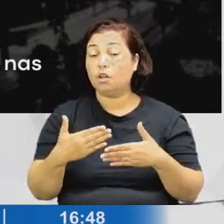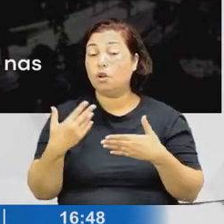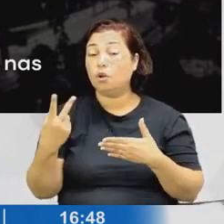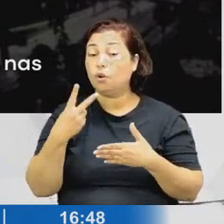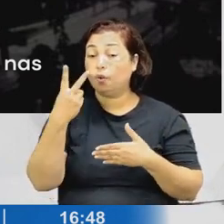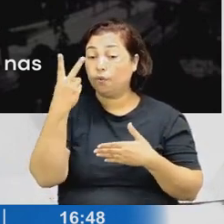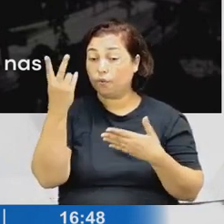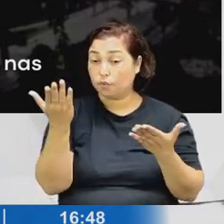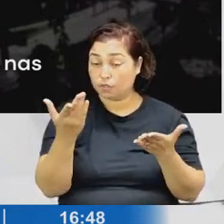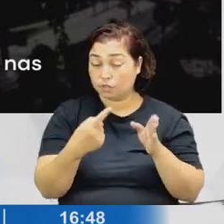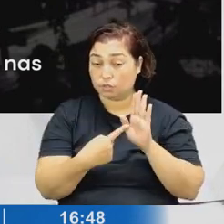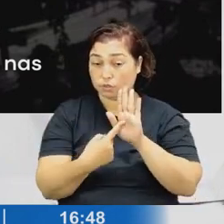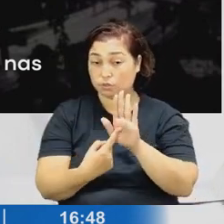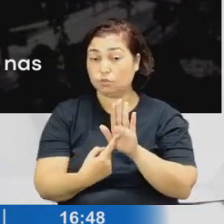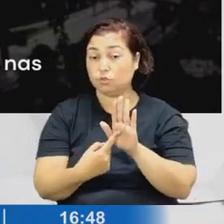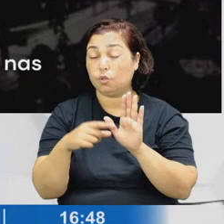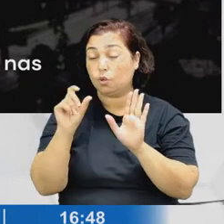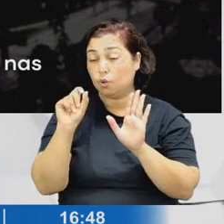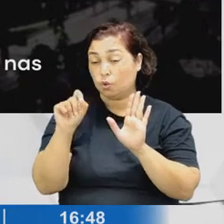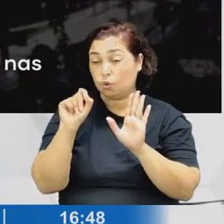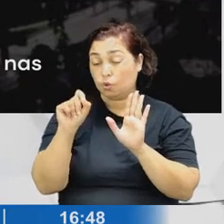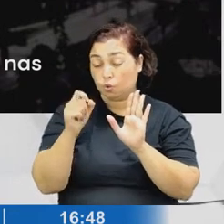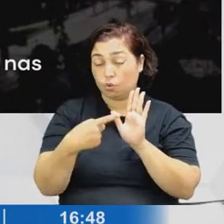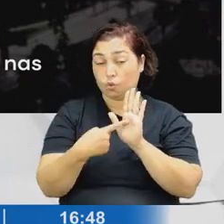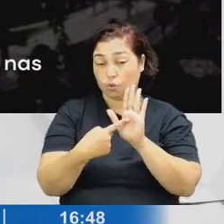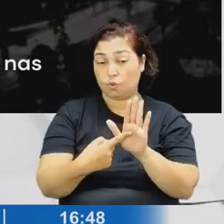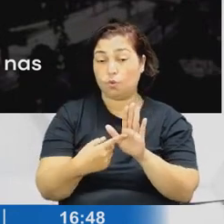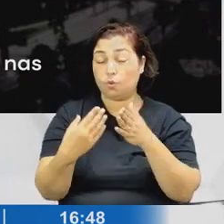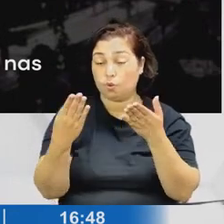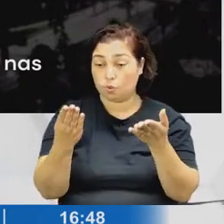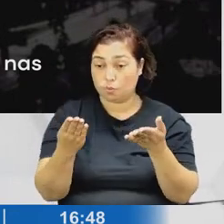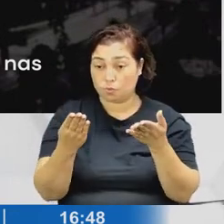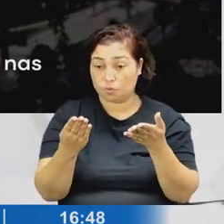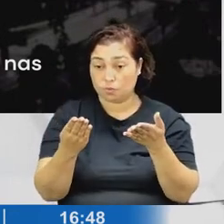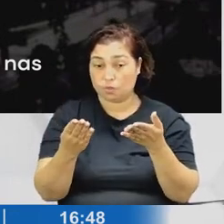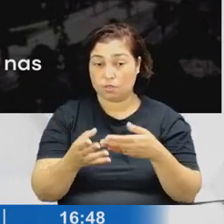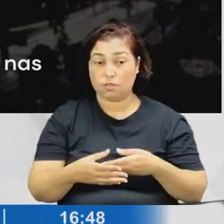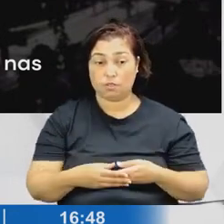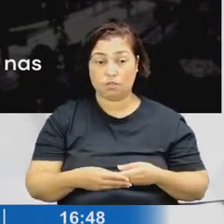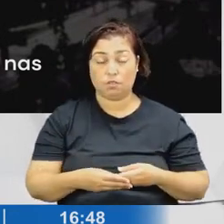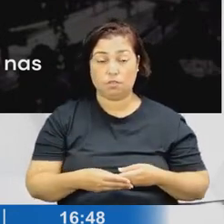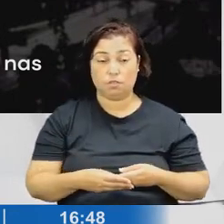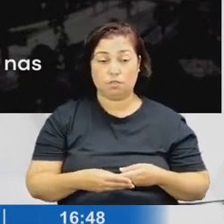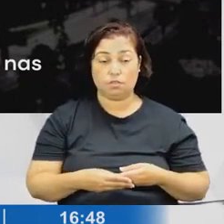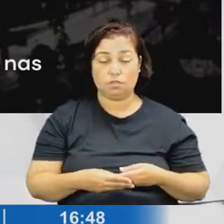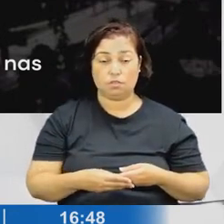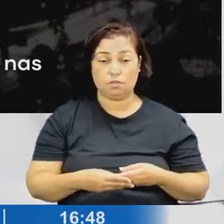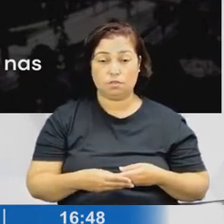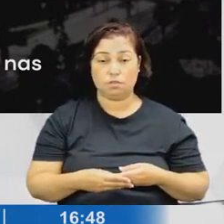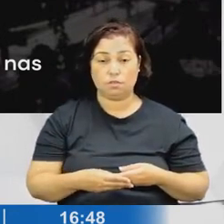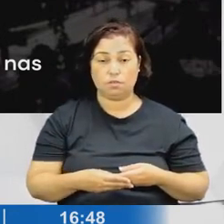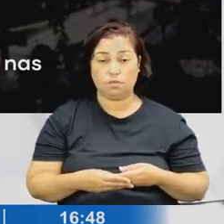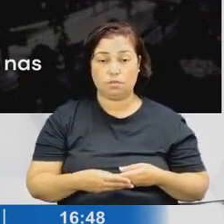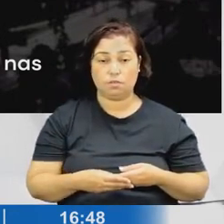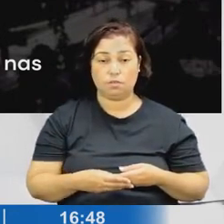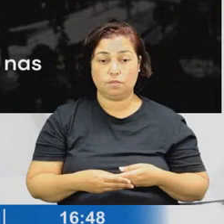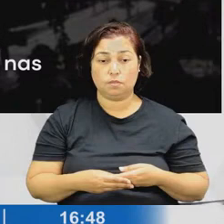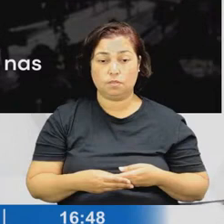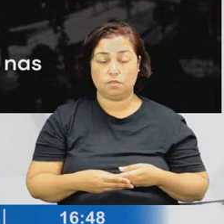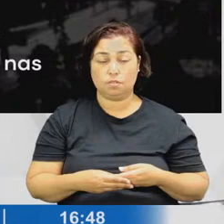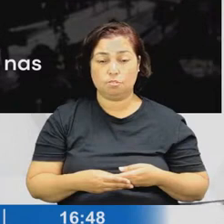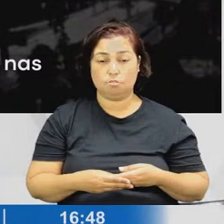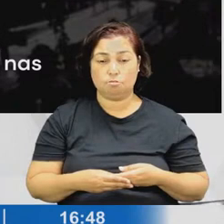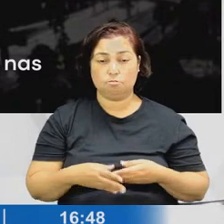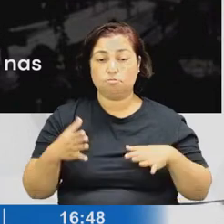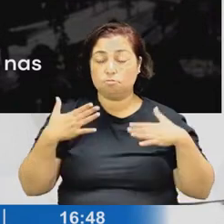quer passar quer passar uma certa agressividade é Talvez possa ser estratégico quer passar uma candura uma quer passar uma